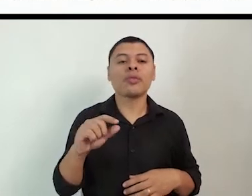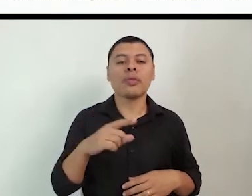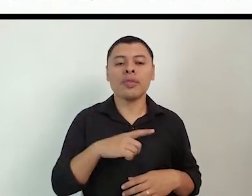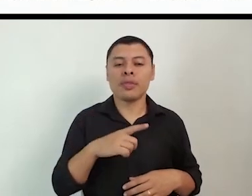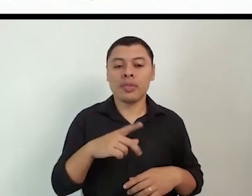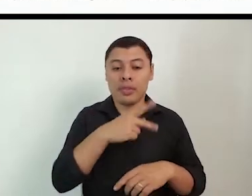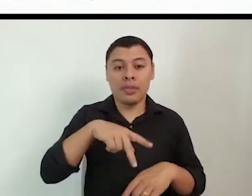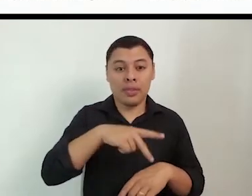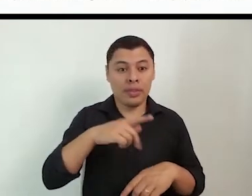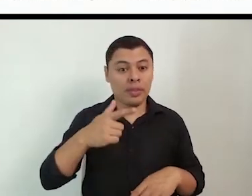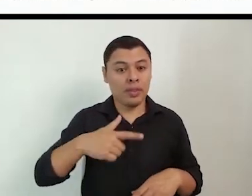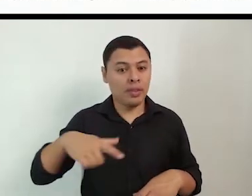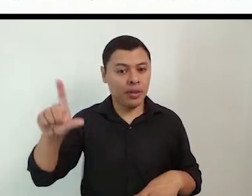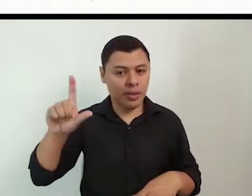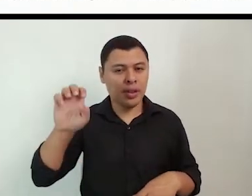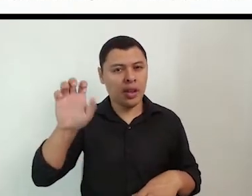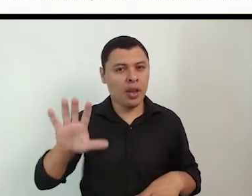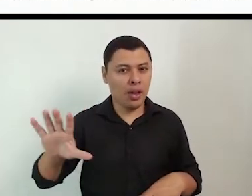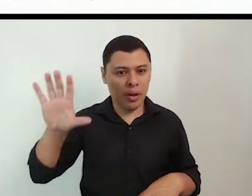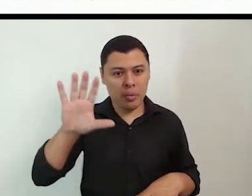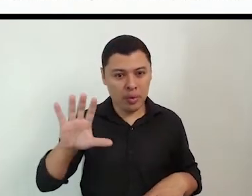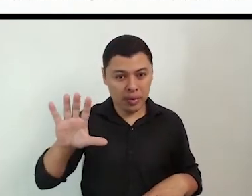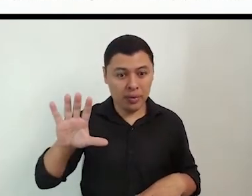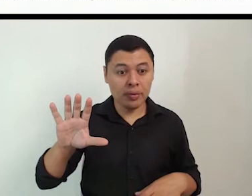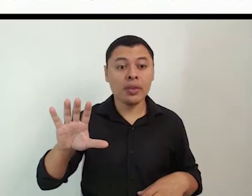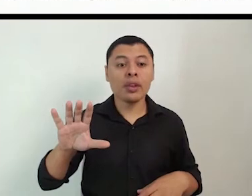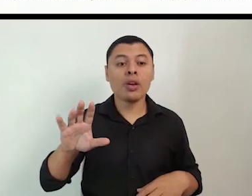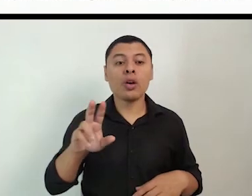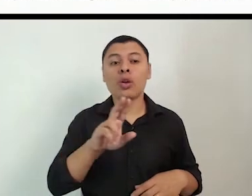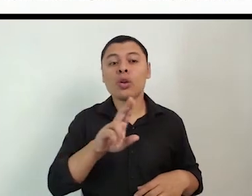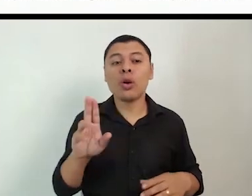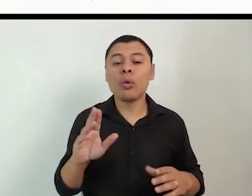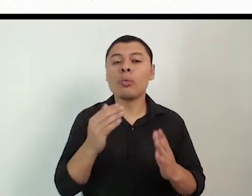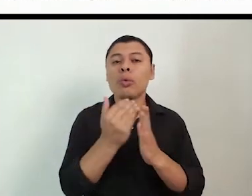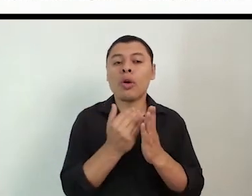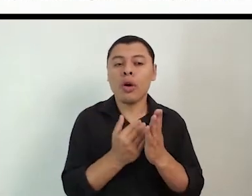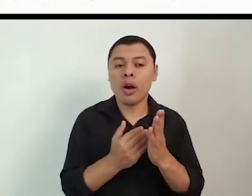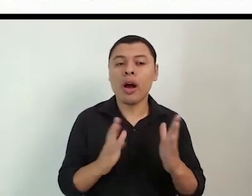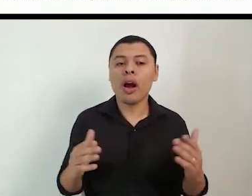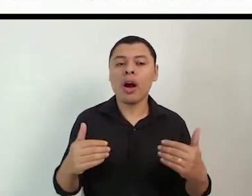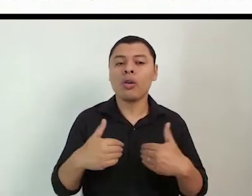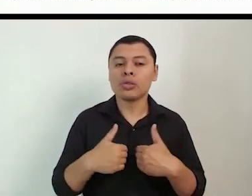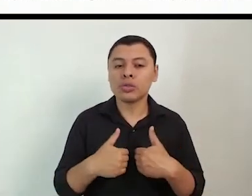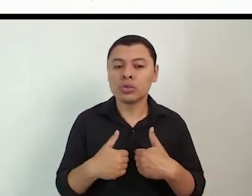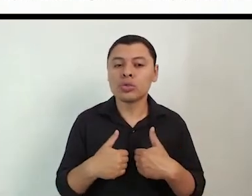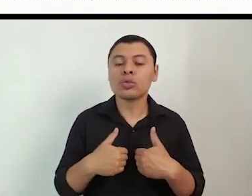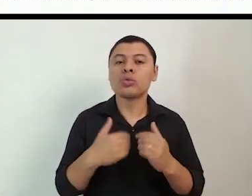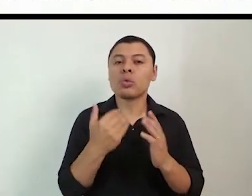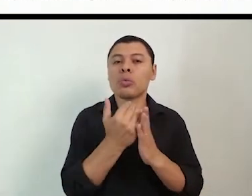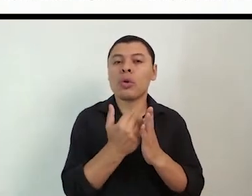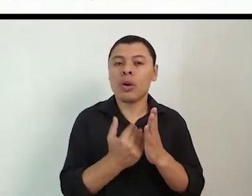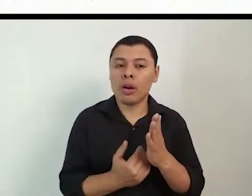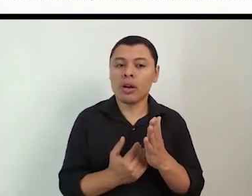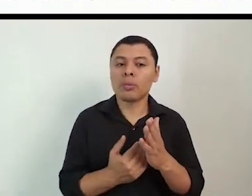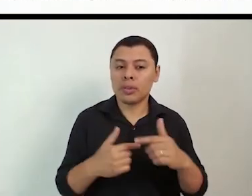at Work Program, da National Autistic Society, e ela tem uma abrangência nacional, o que é